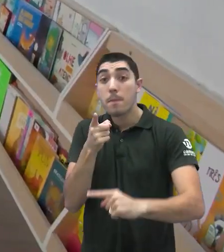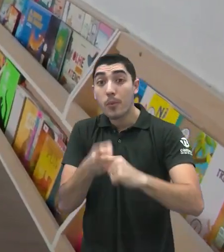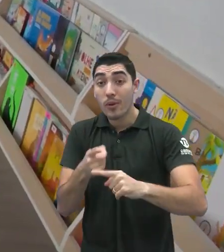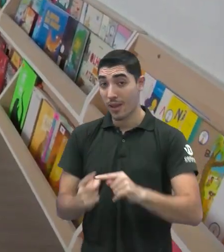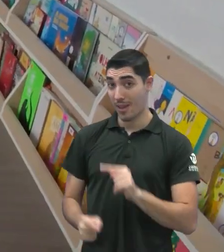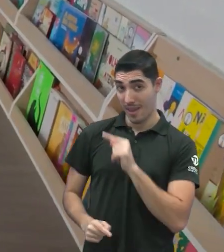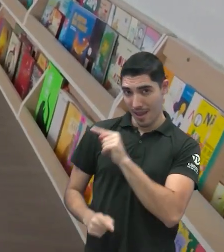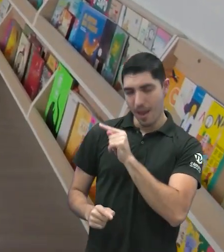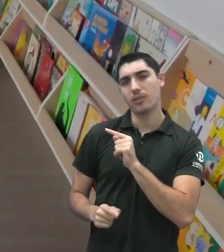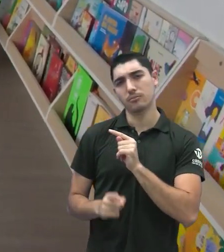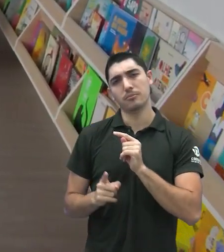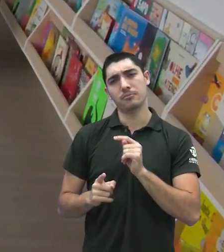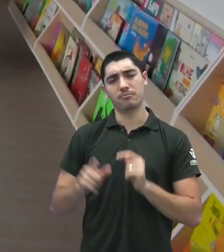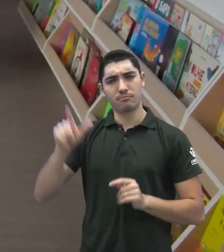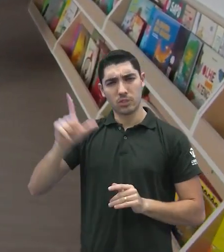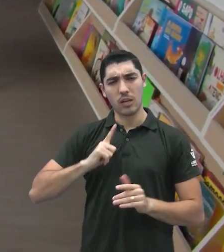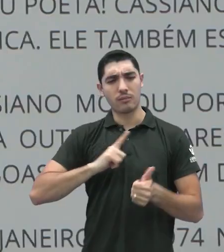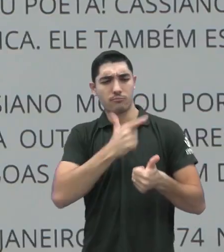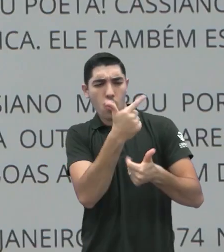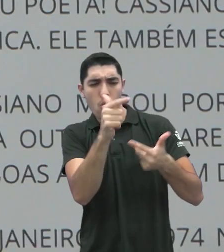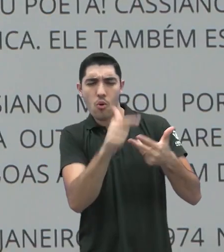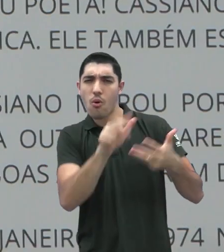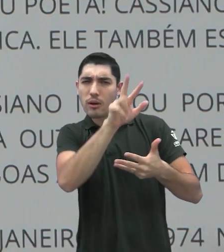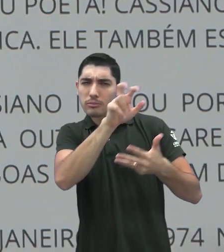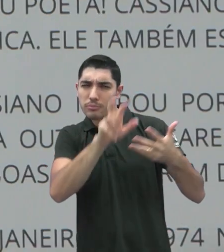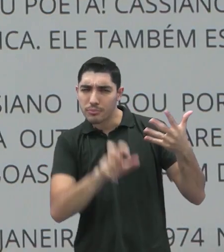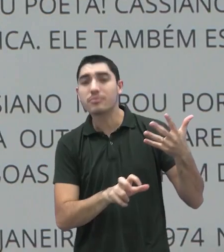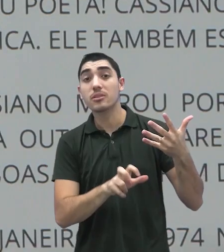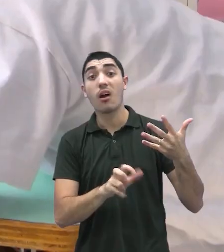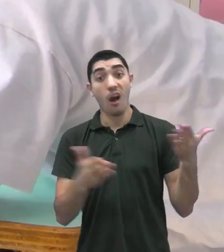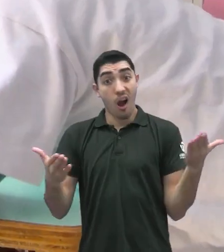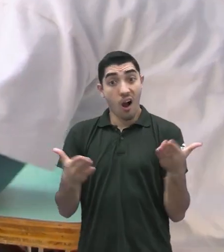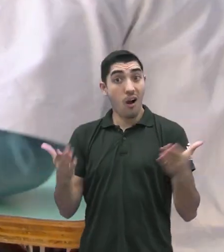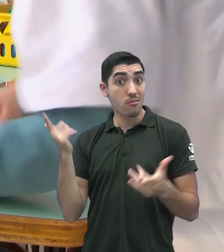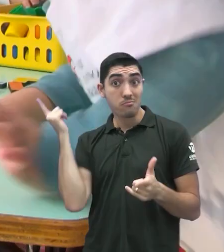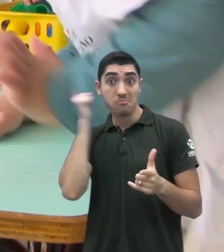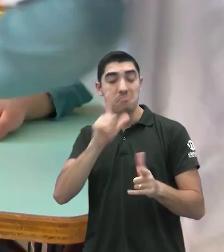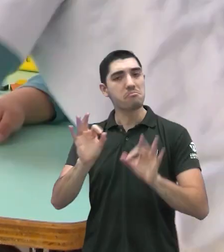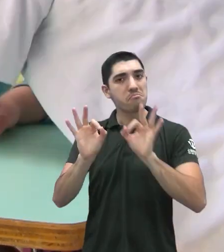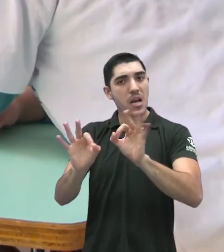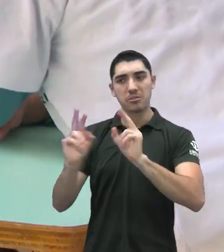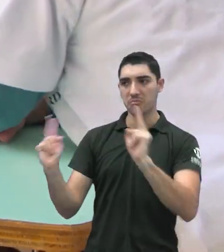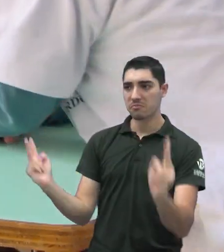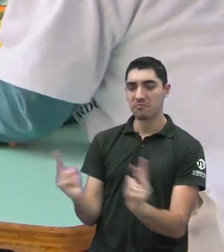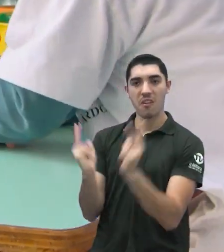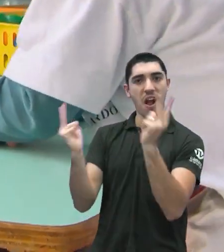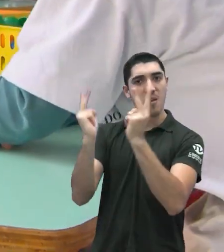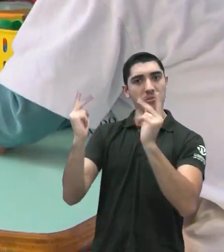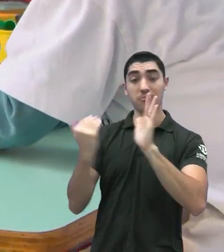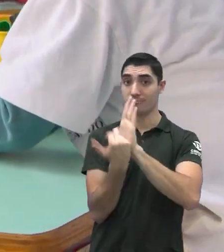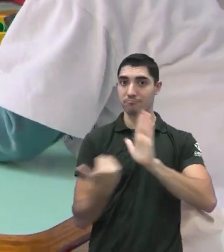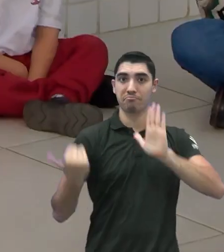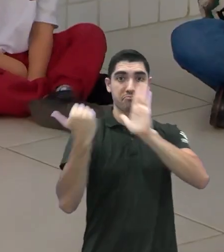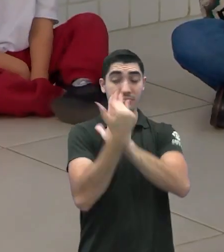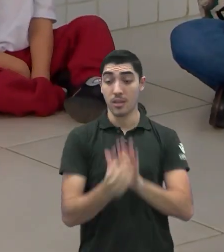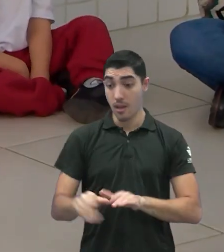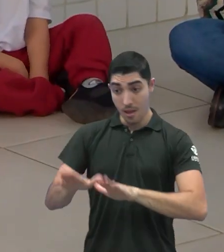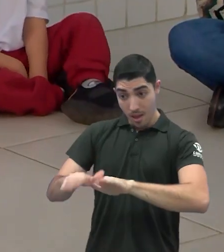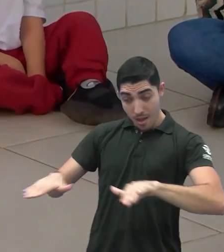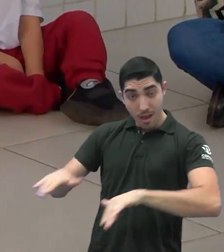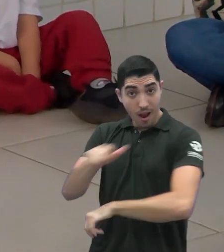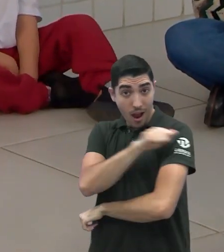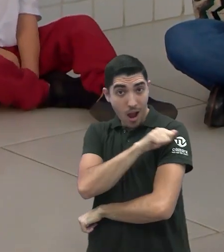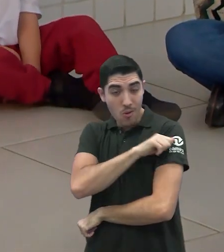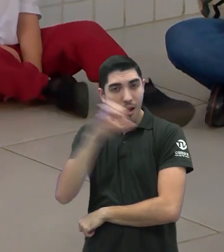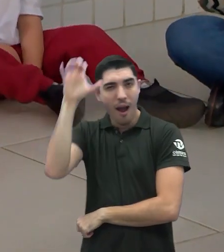A história do poeta, que já era tema de diversas atividades, agora ganha ainda mais valorização. Os alunos